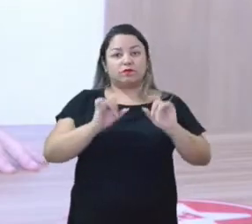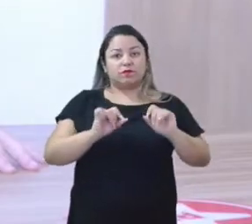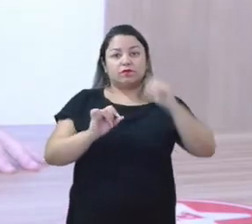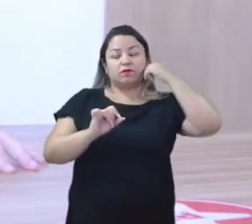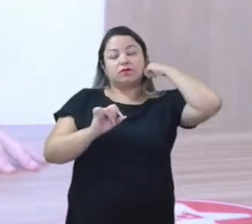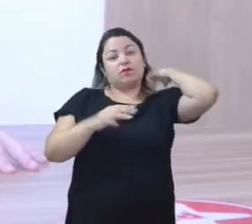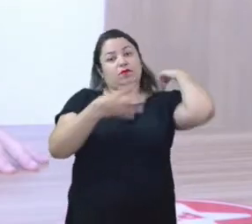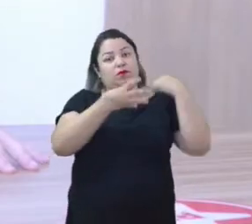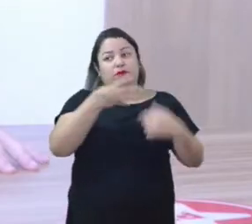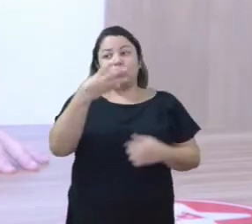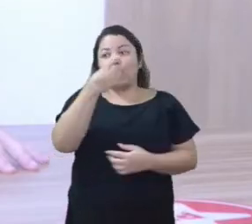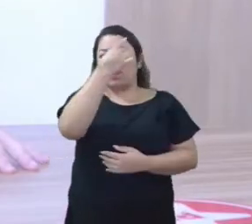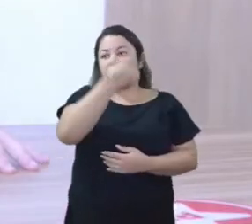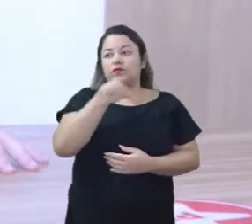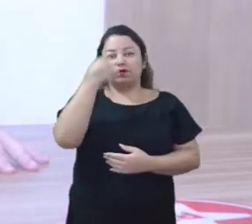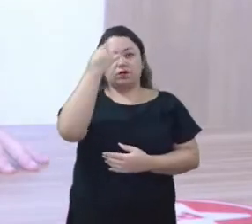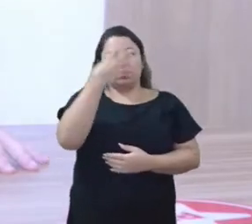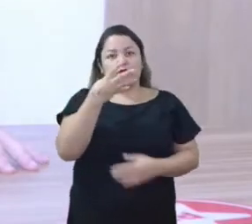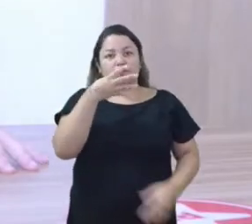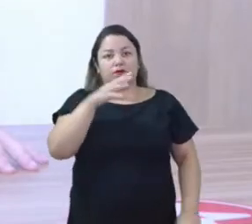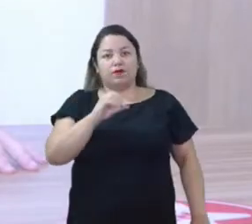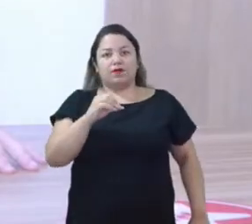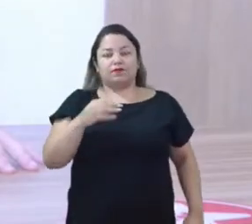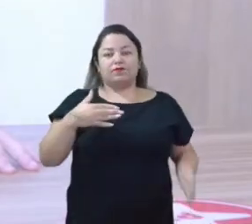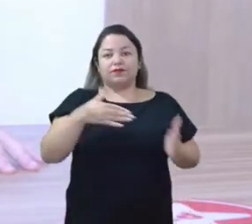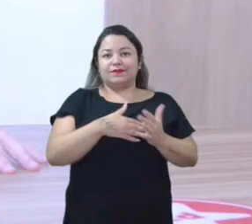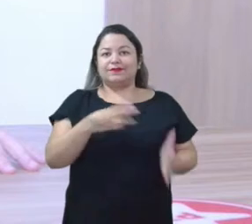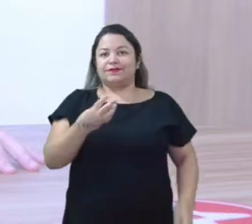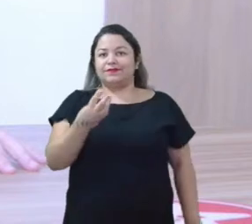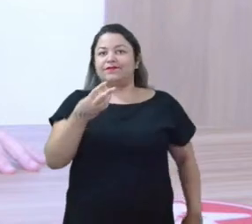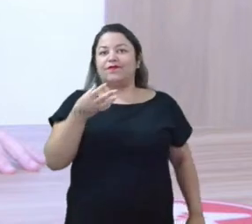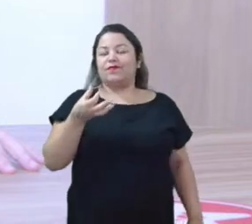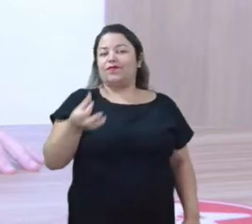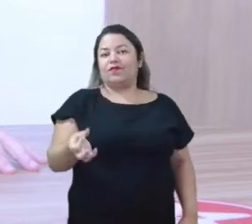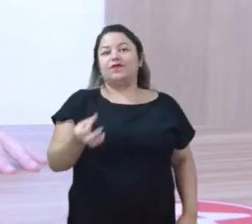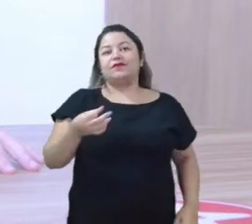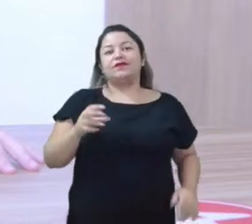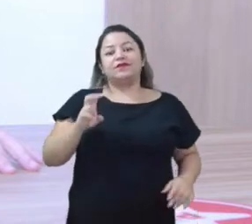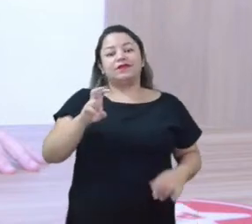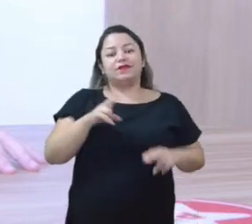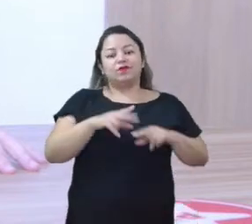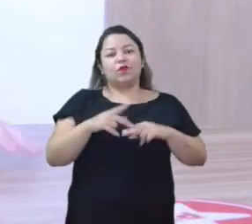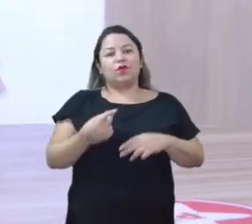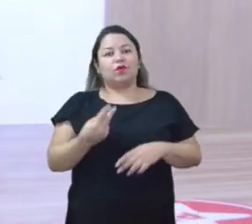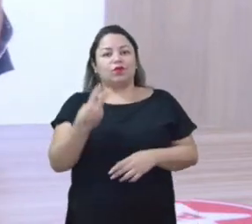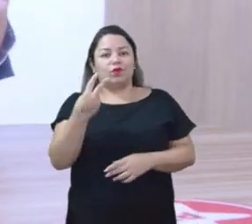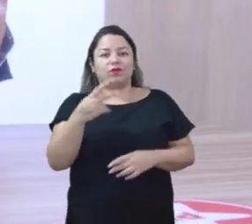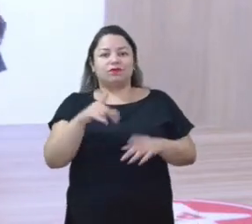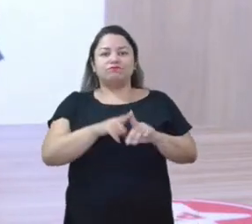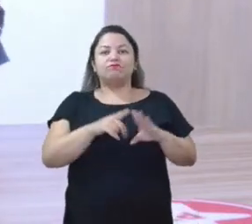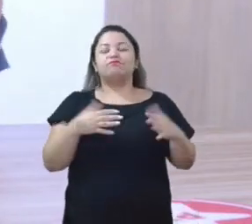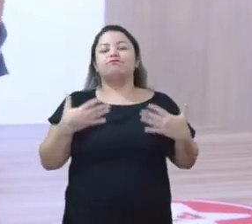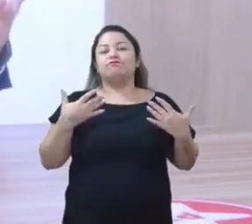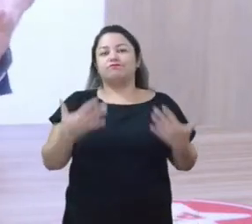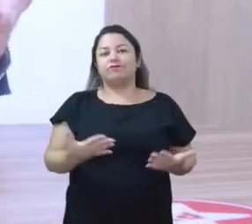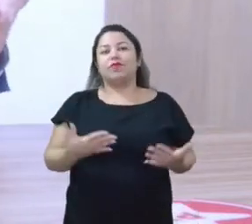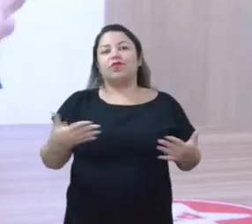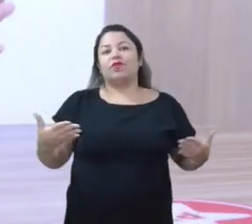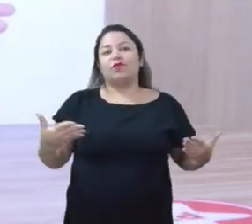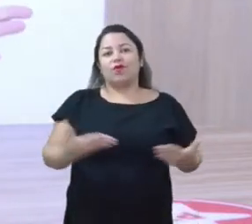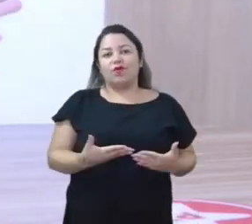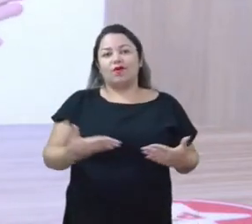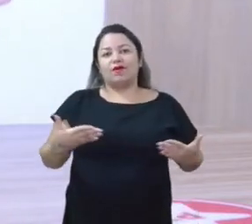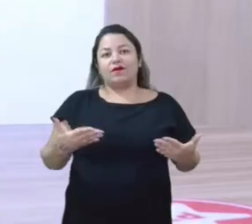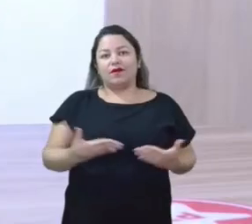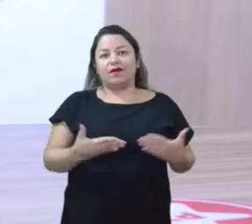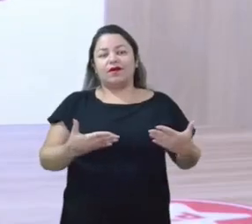metalúrgico trabalhando 44 horas, 40 e 36. Jornada 5x2. Então, hoje, praticamente